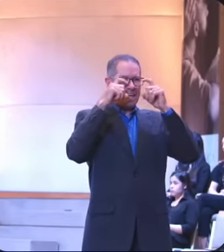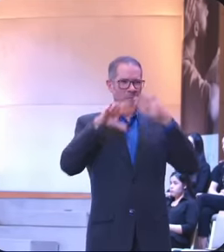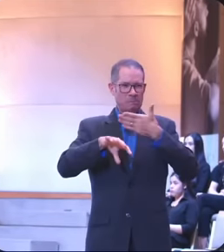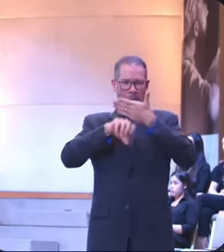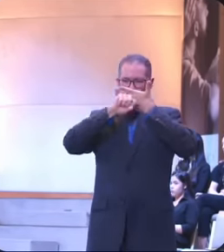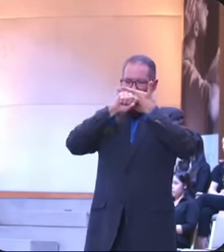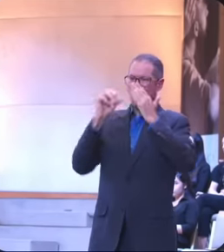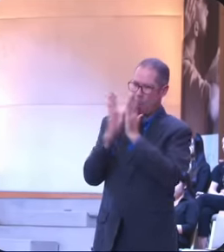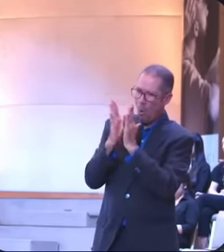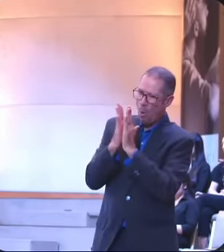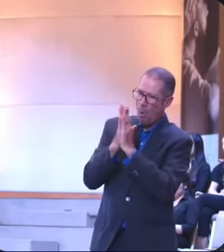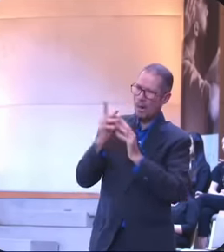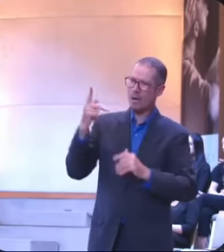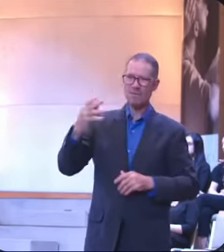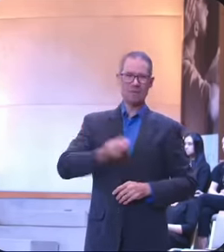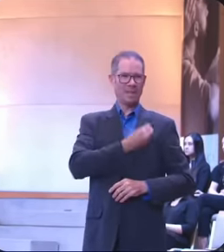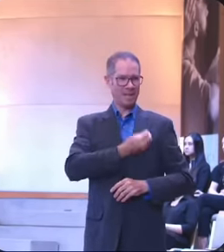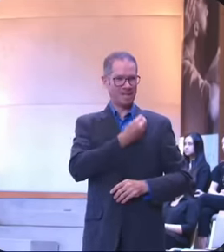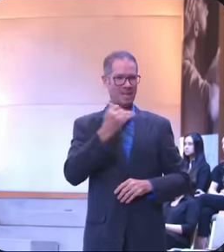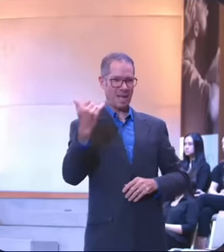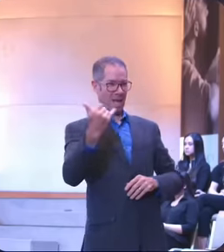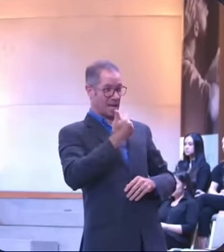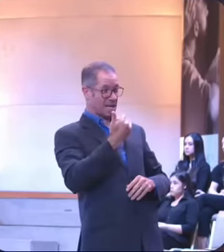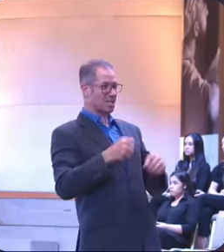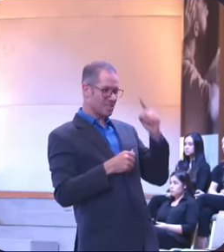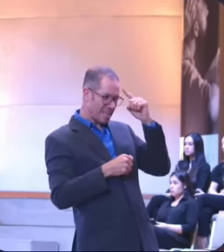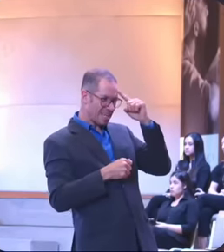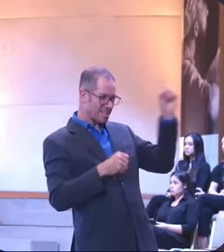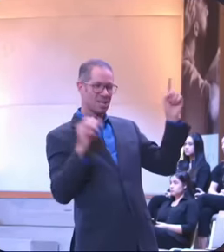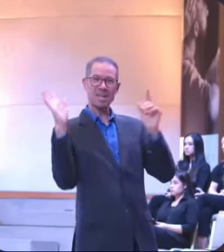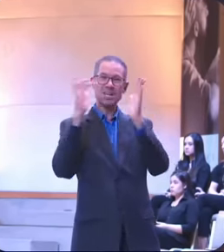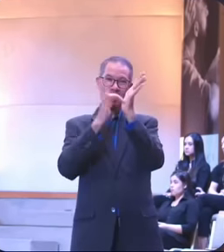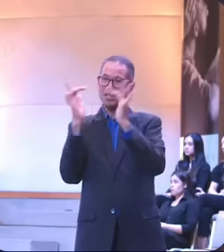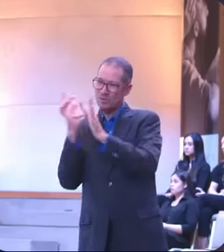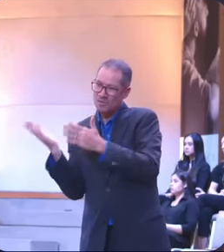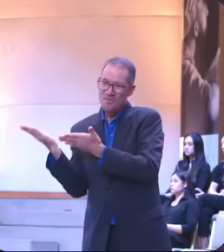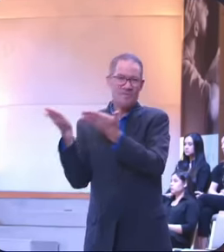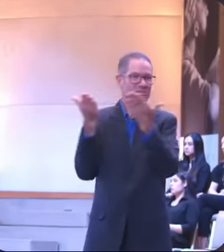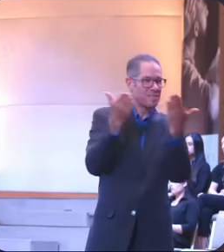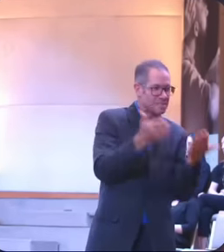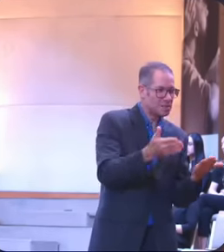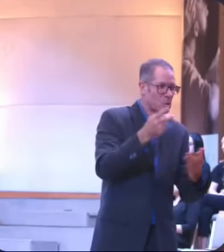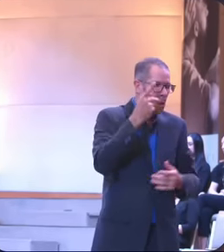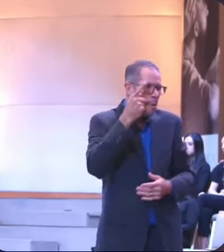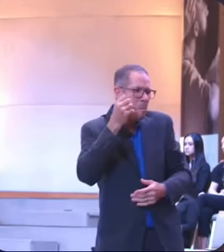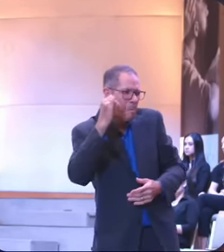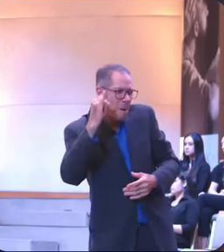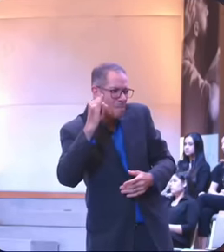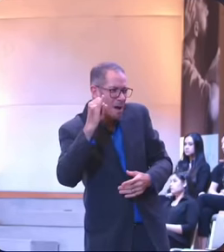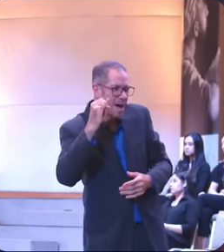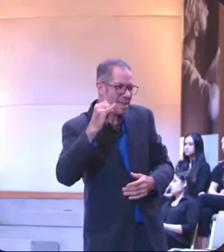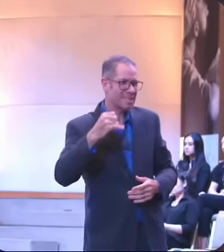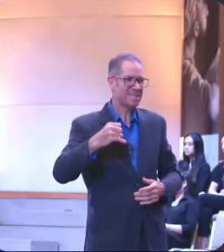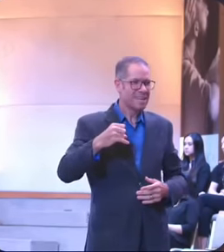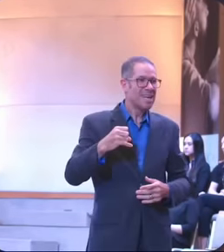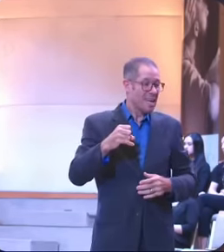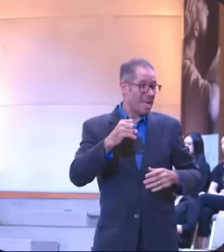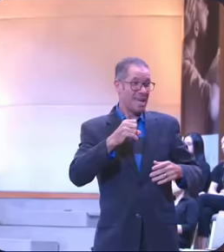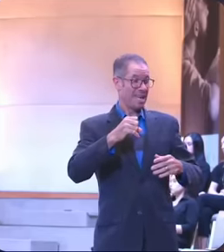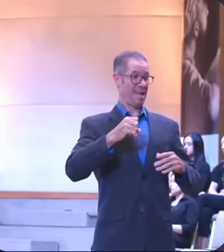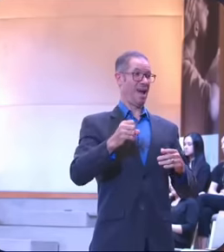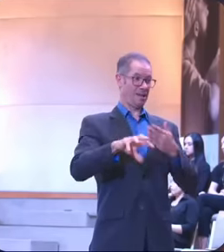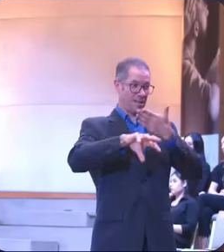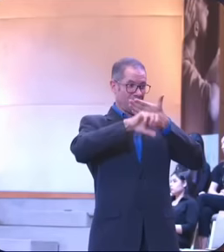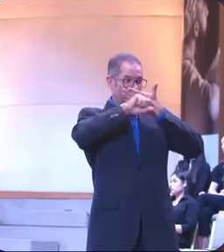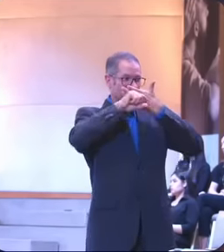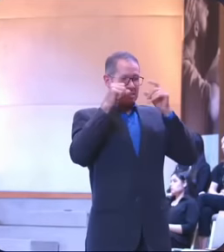ela recebeu um recadinho. Sabe, naquele dia, Jesus visitou o papai, Ele saiu da UTI, Deus